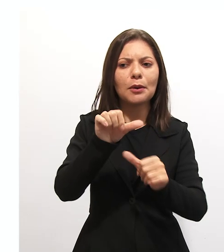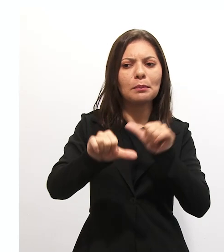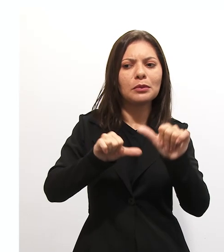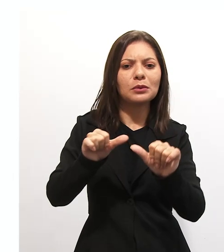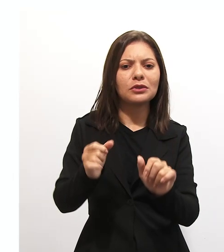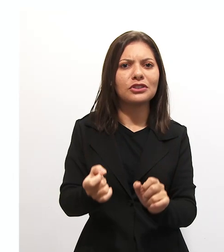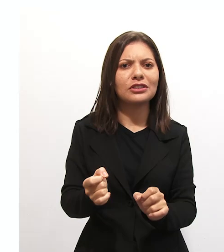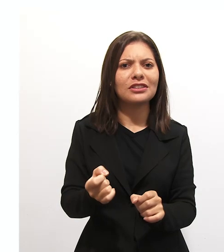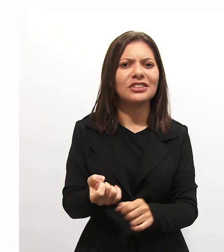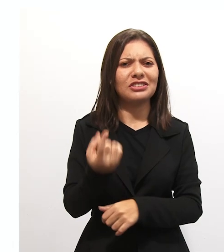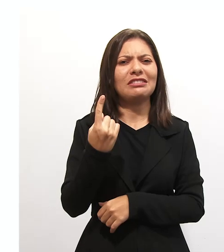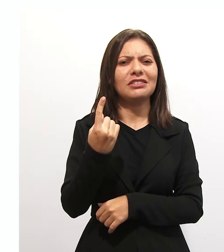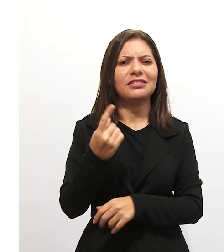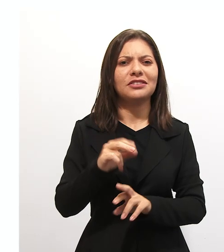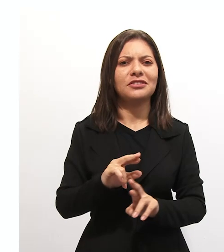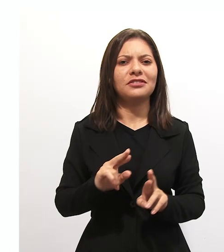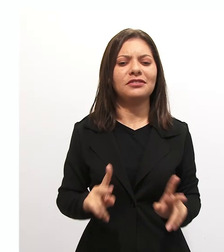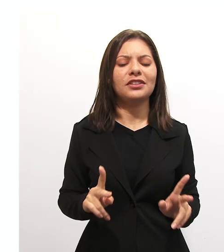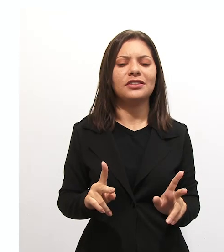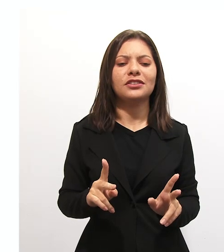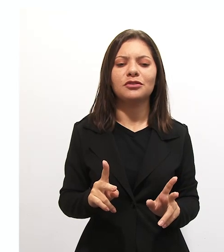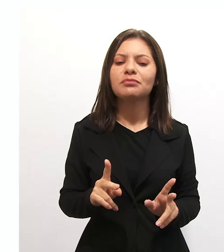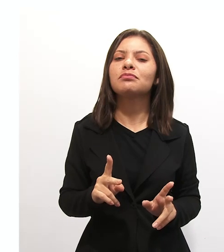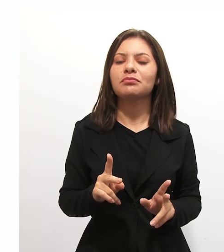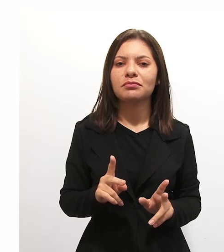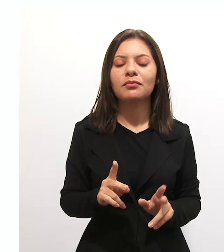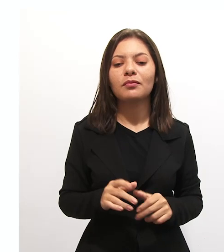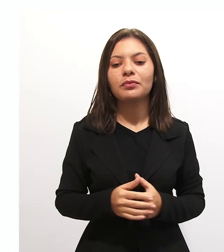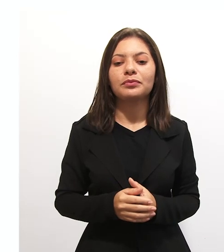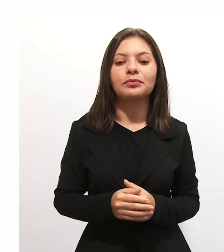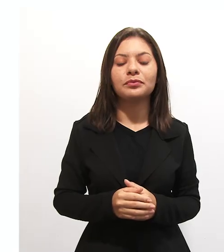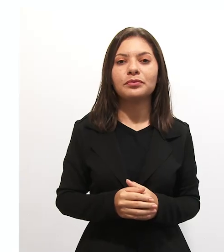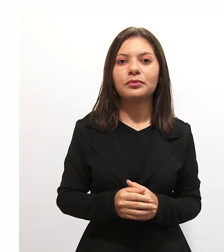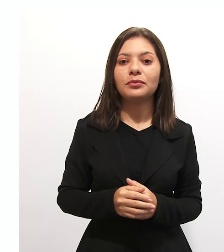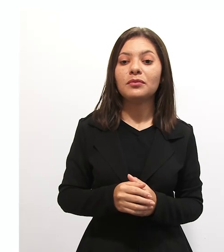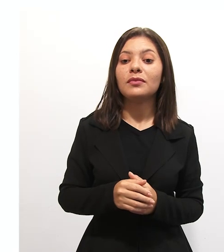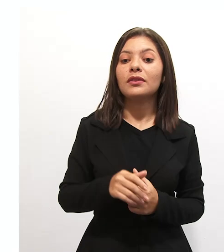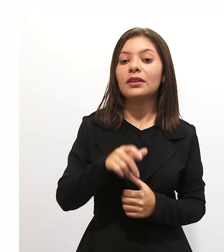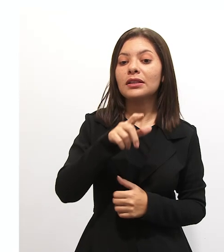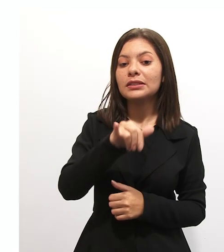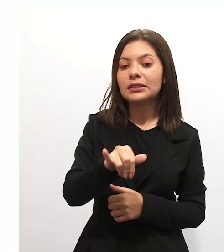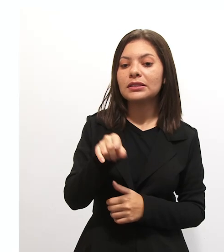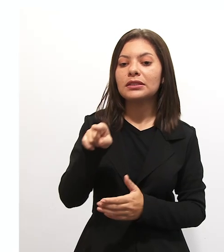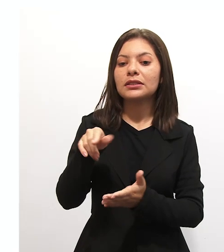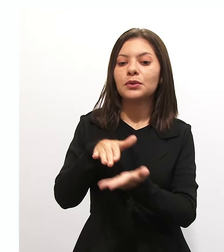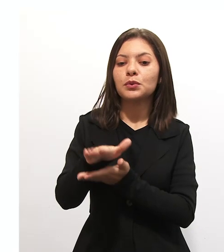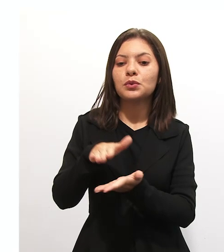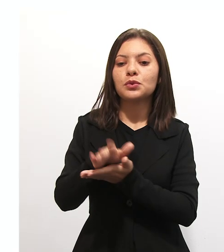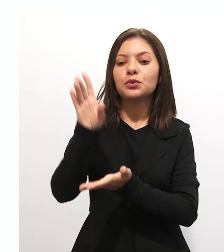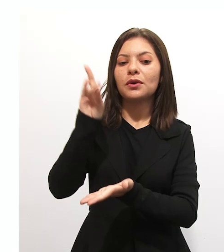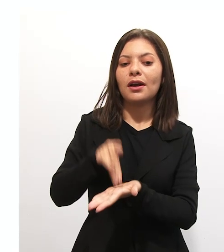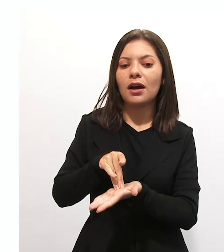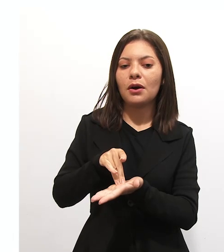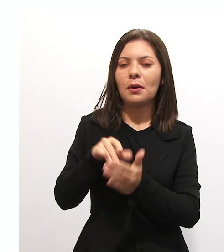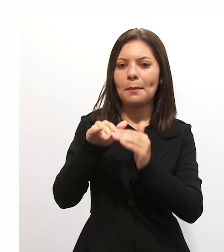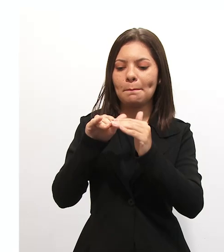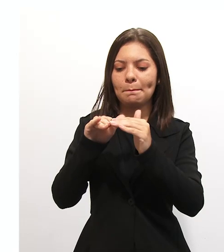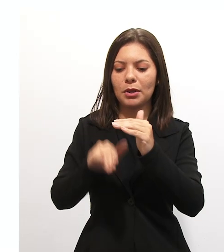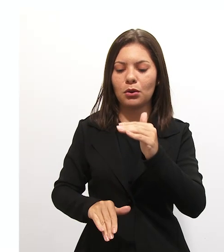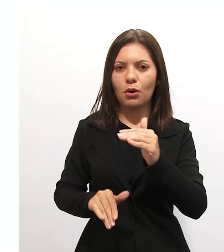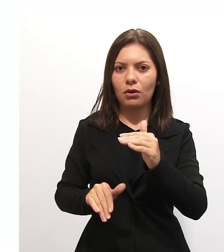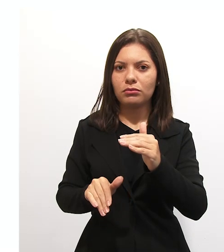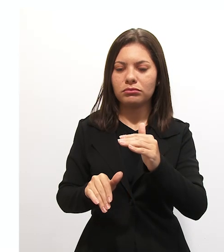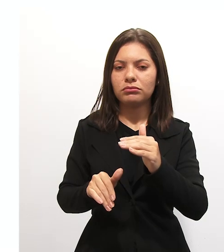menor do que o padrão, então essa é uma coisa favorável, boa, e o desvio favorável quando o custo real é maior que aquele que